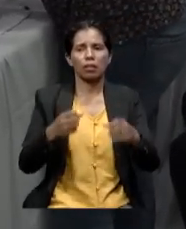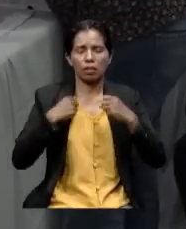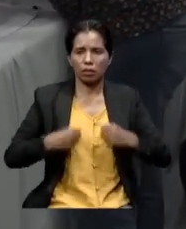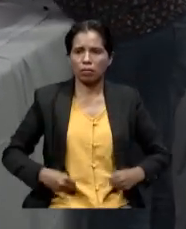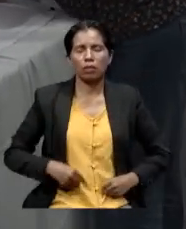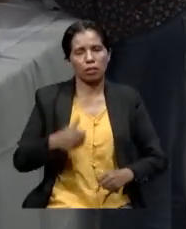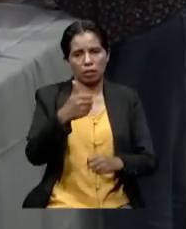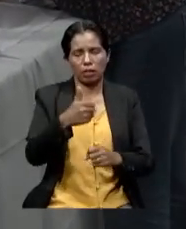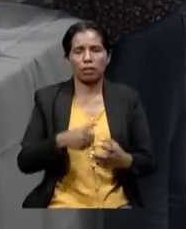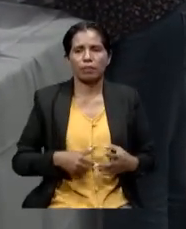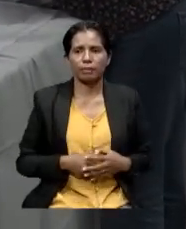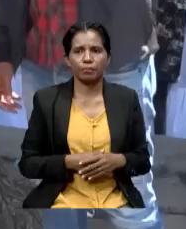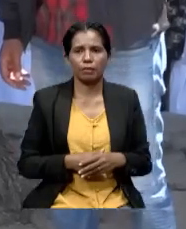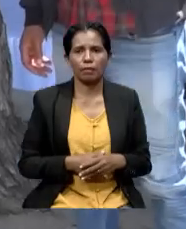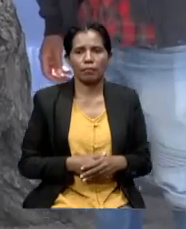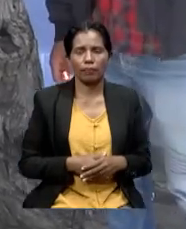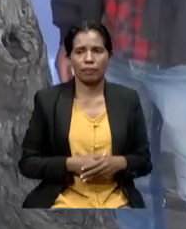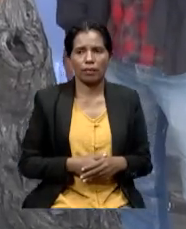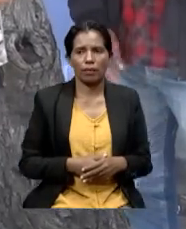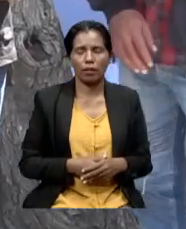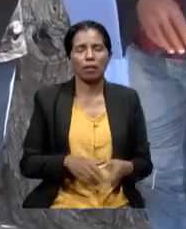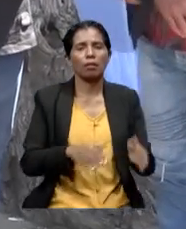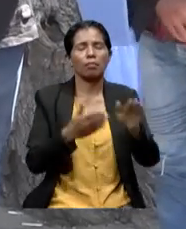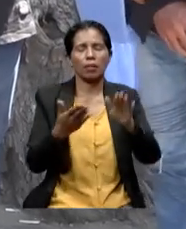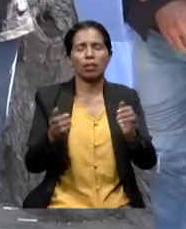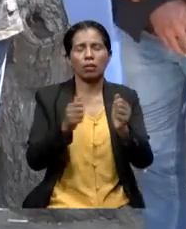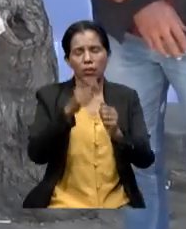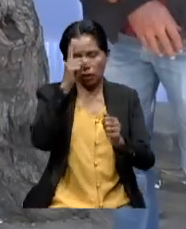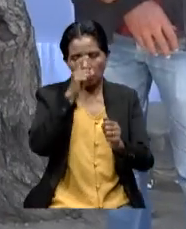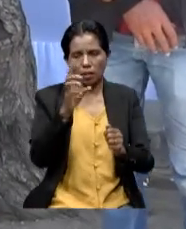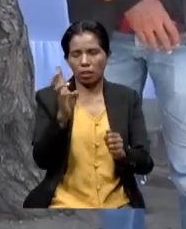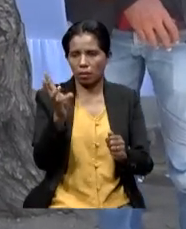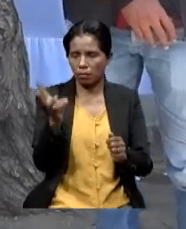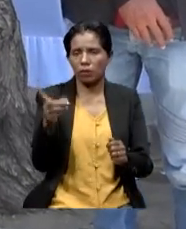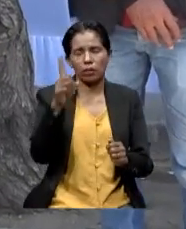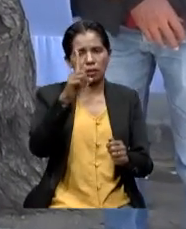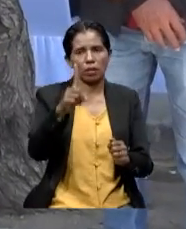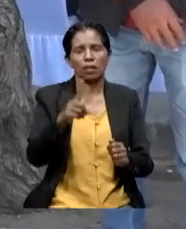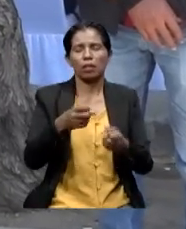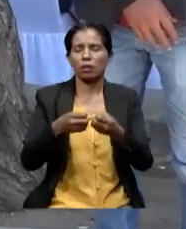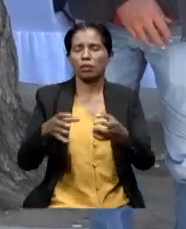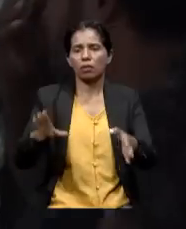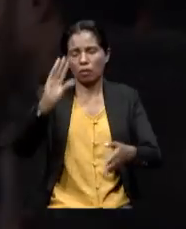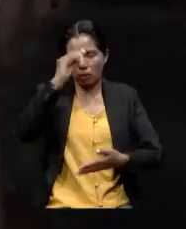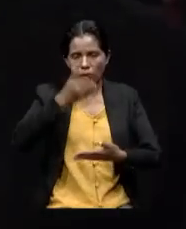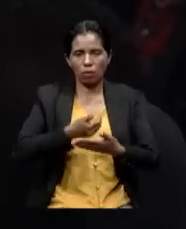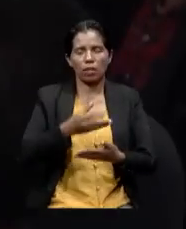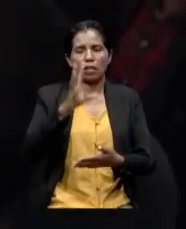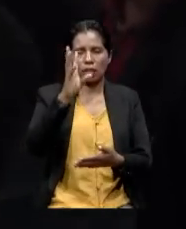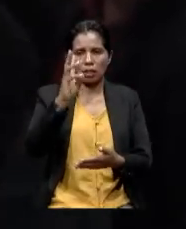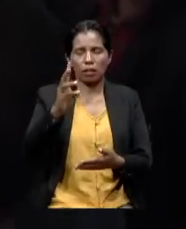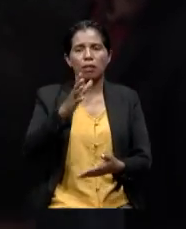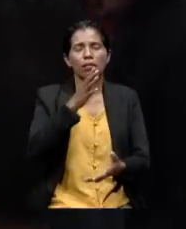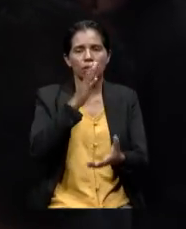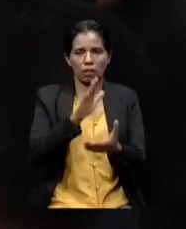aquela. Mate bien Luis Lobato mate ho idade ne nulu resing ida no husi kela wang na ingnen no nia